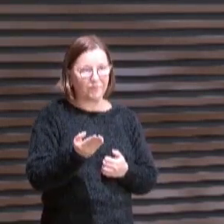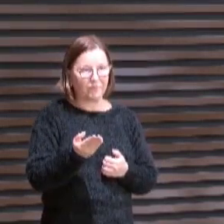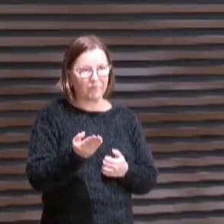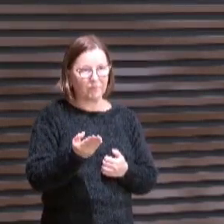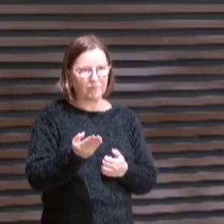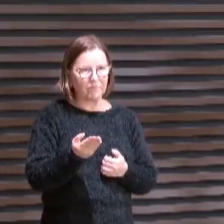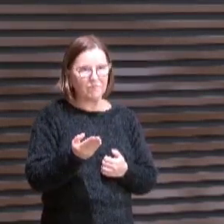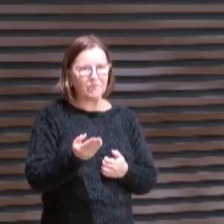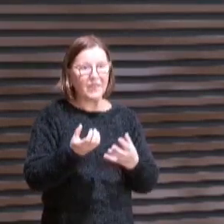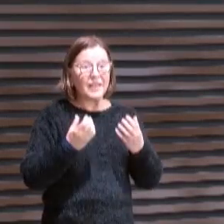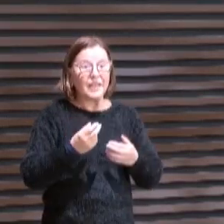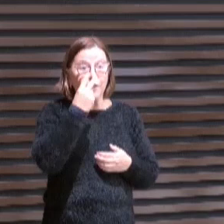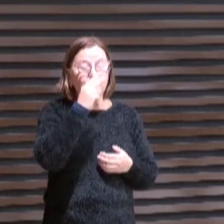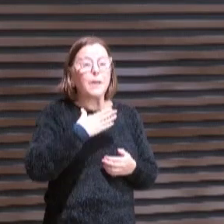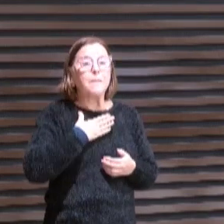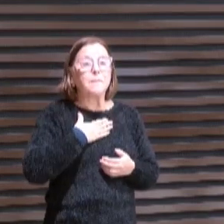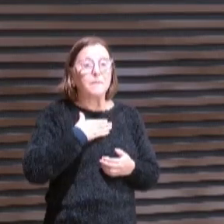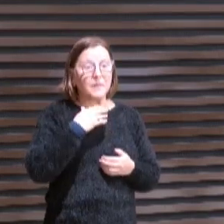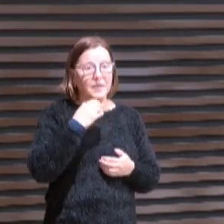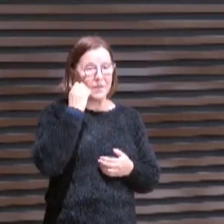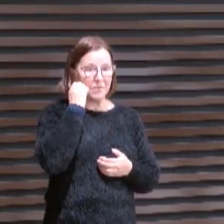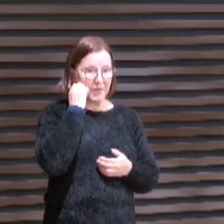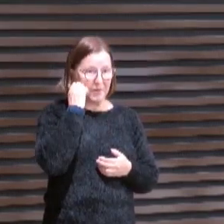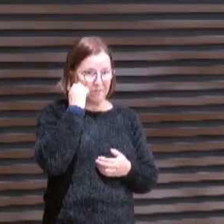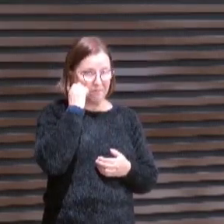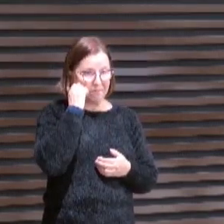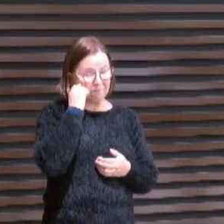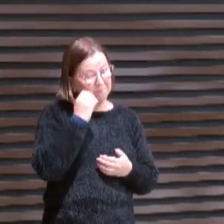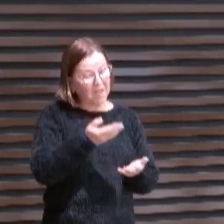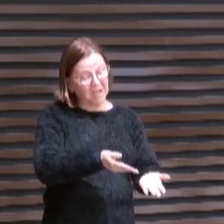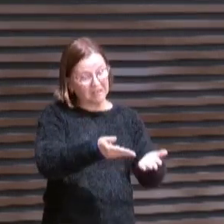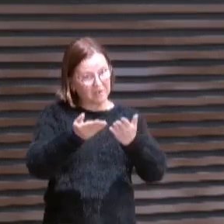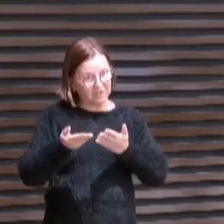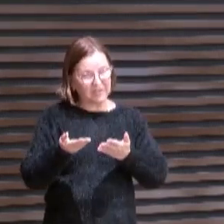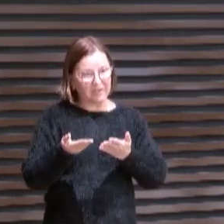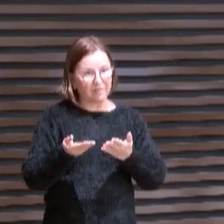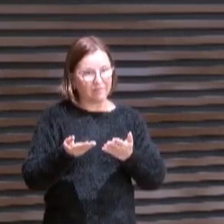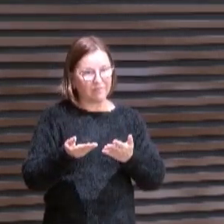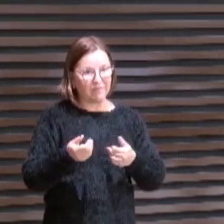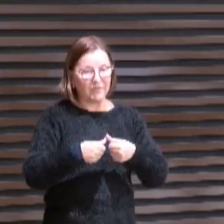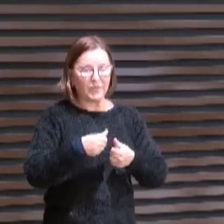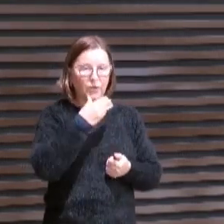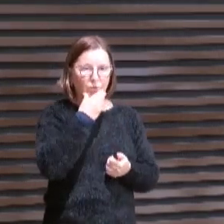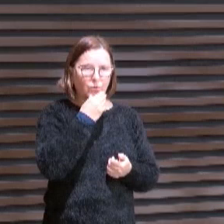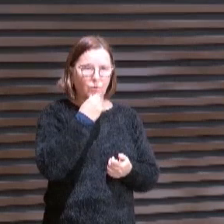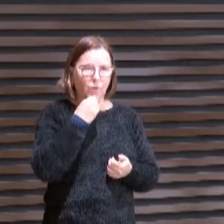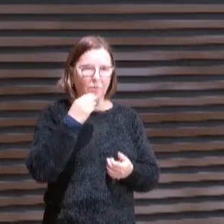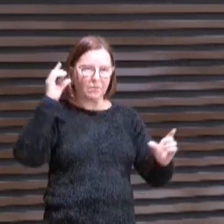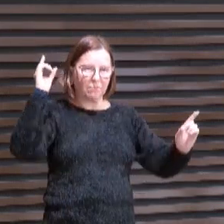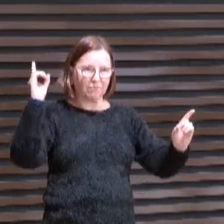Disse: eu quero ver minha mãe. Aí trouxeram a mãe. E eles se